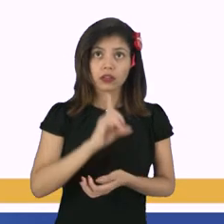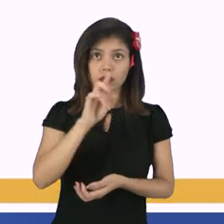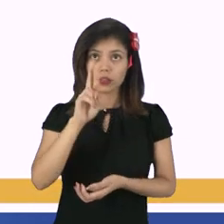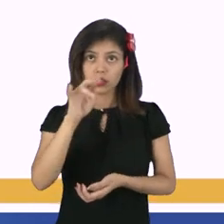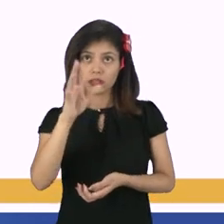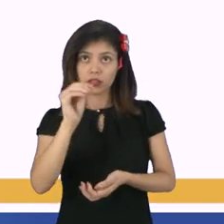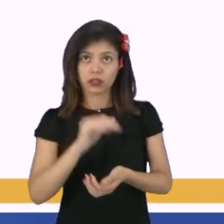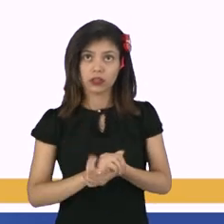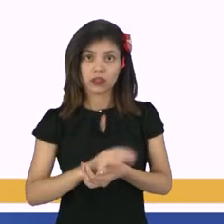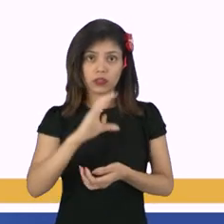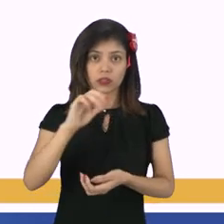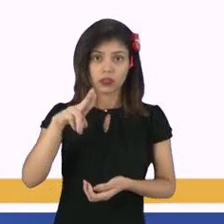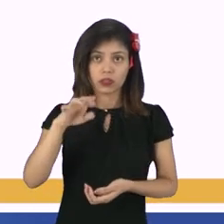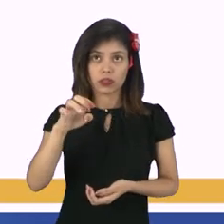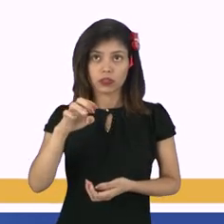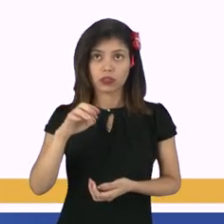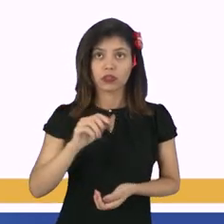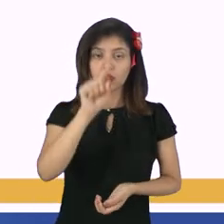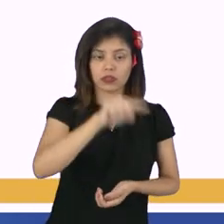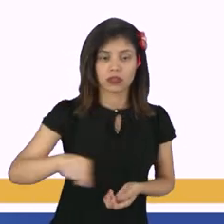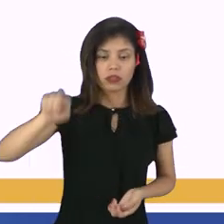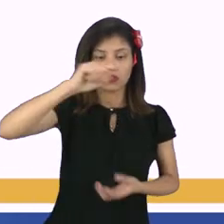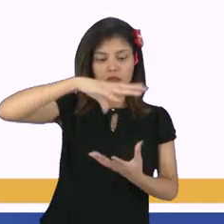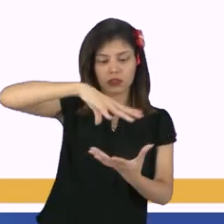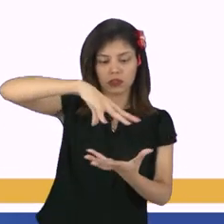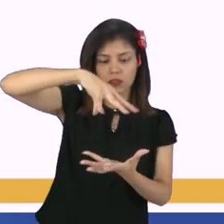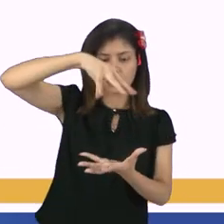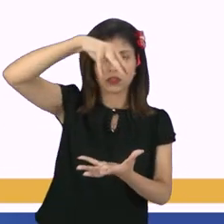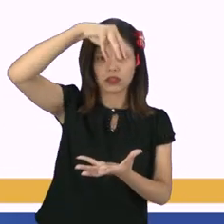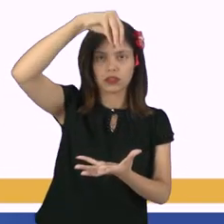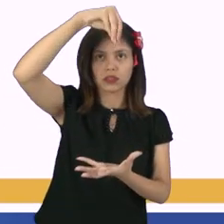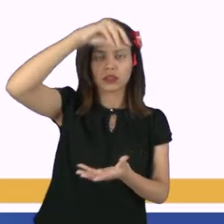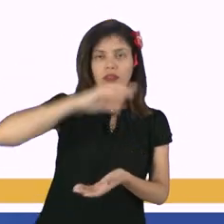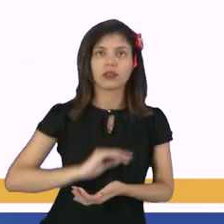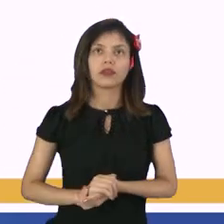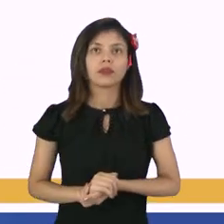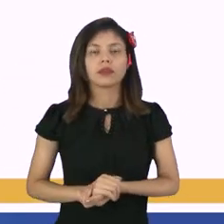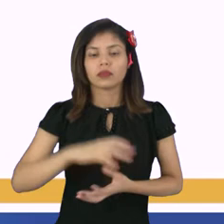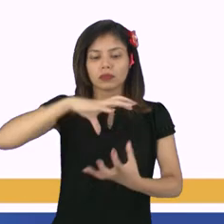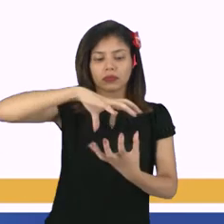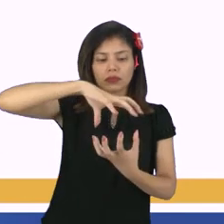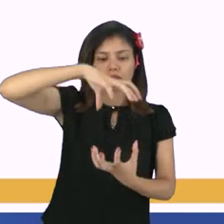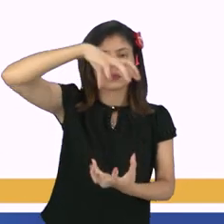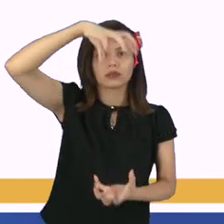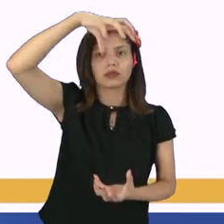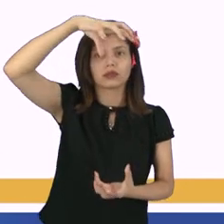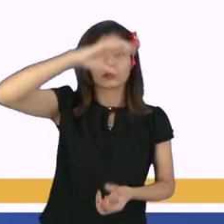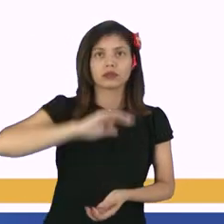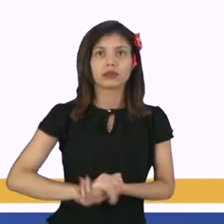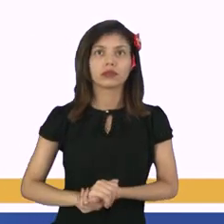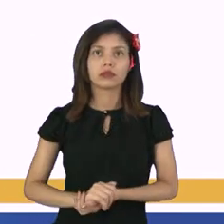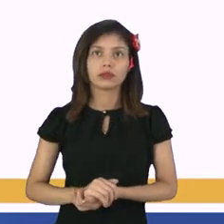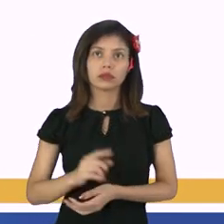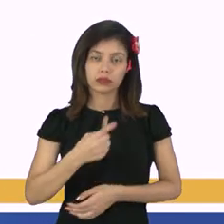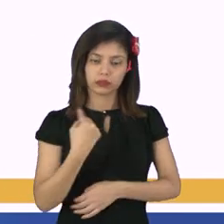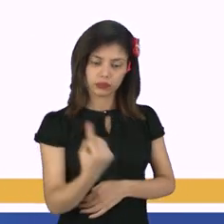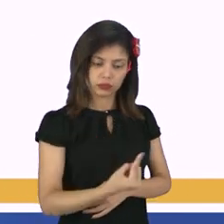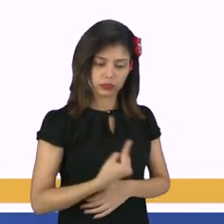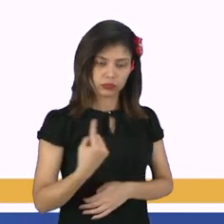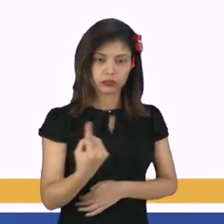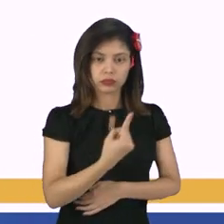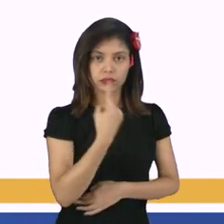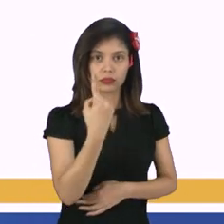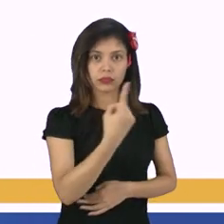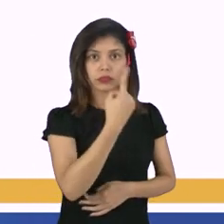cilindro o cone e a esfera repare que no cone no cilindro nós temos aí Faces é circulares